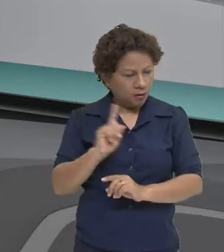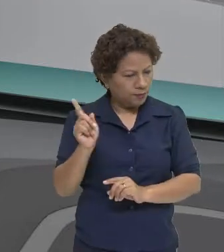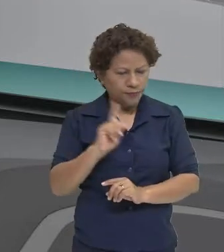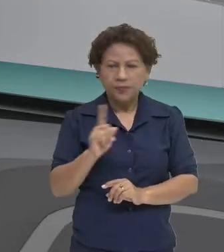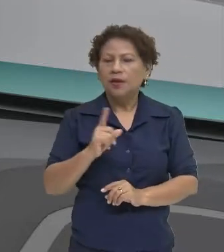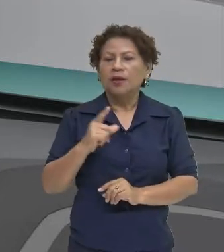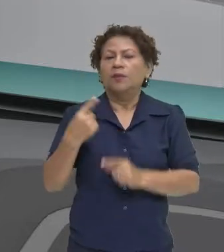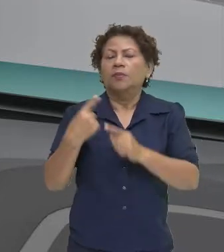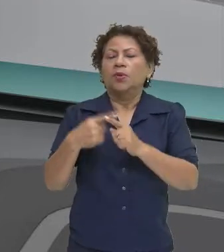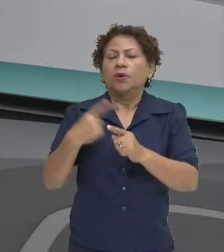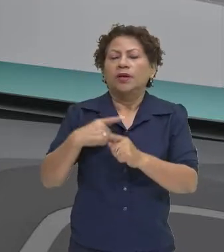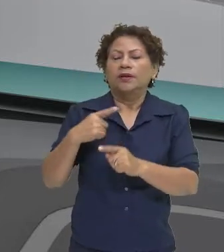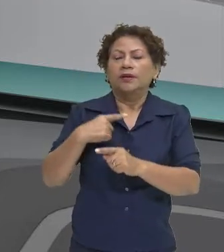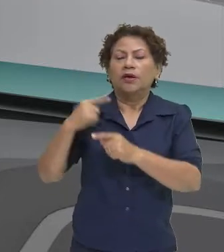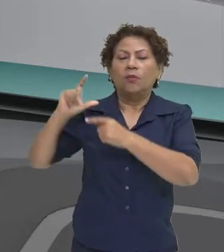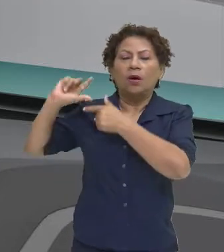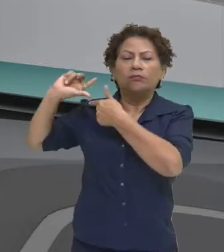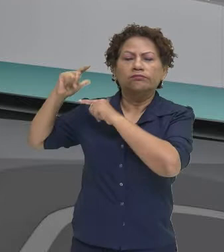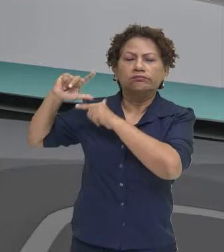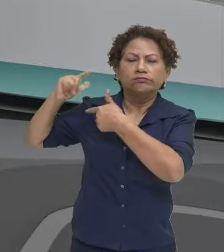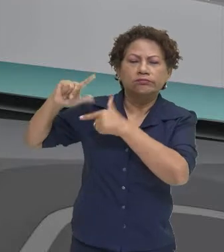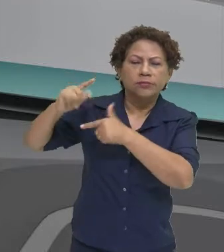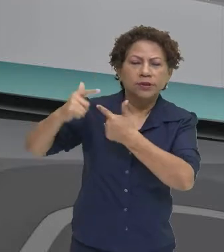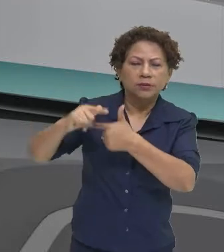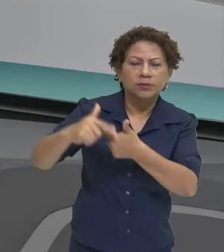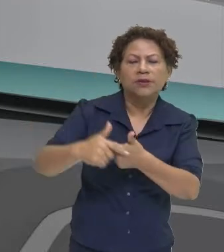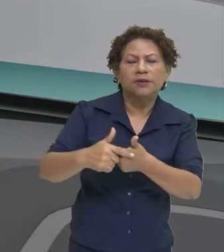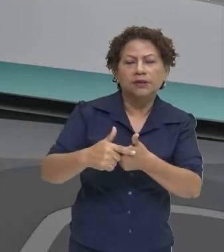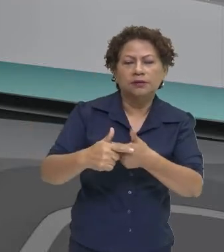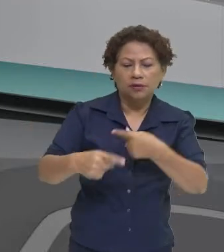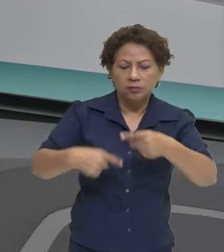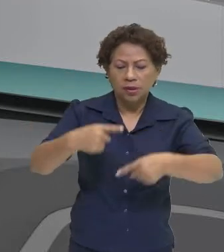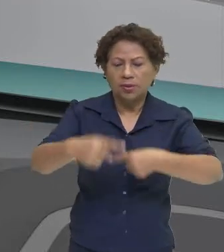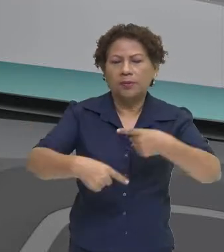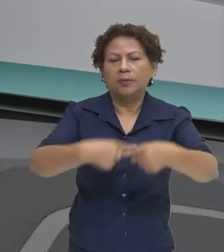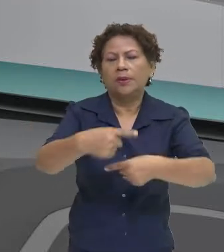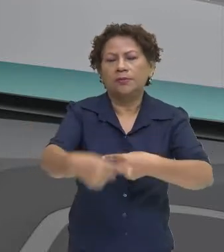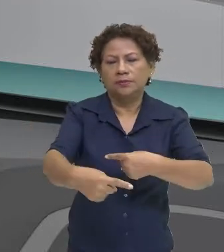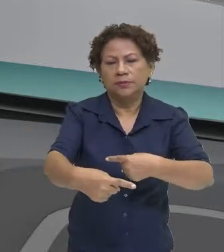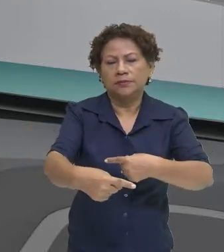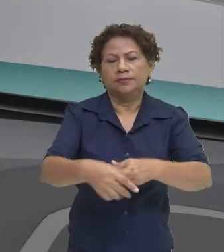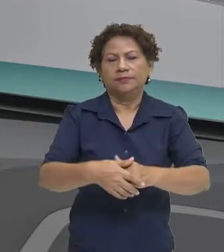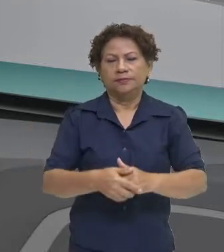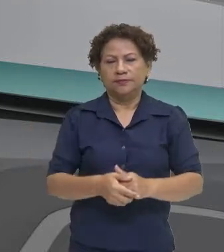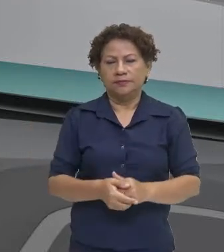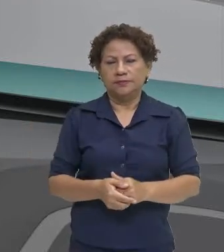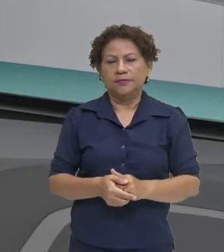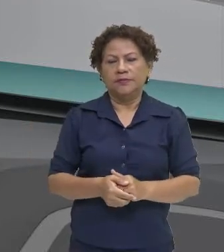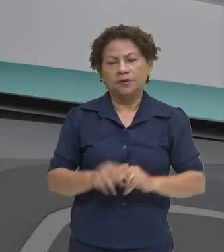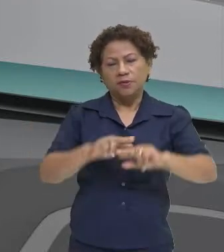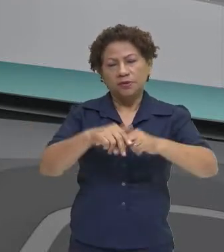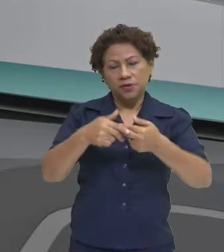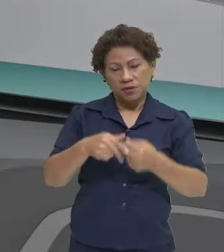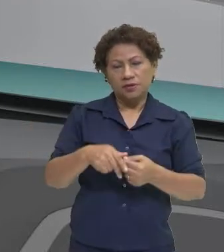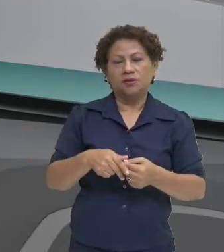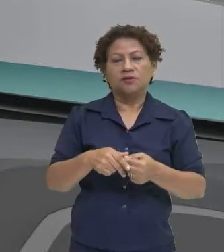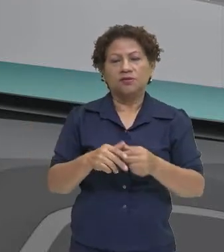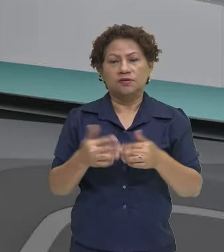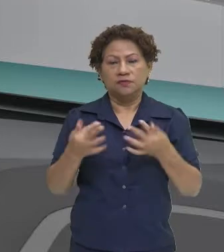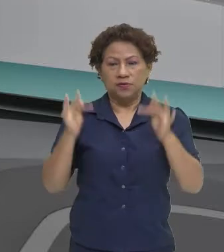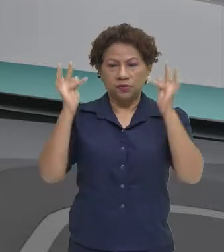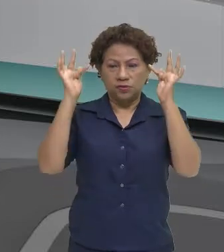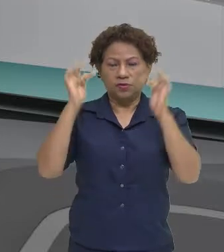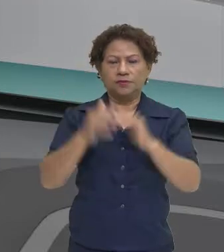vai passando de décadas por décadas e aquilo ali se perpetua. E é considerado folclore. Então,